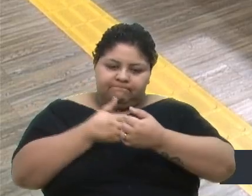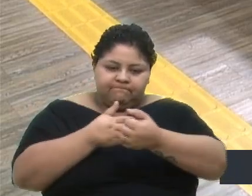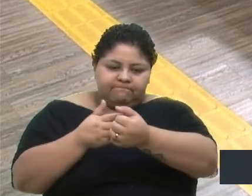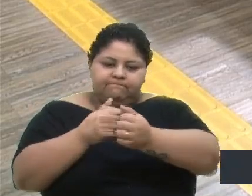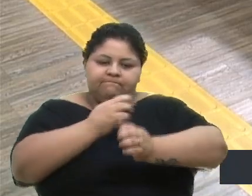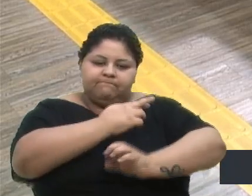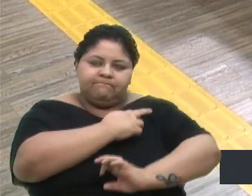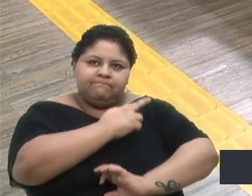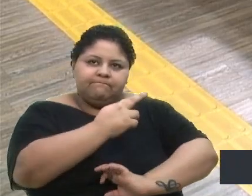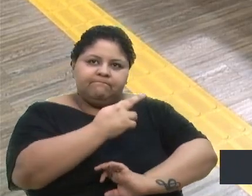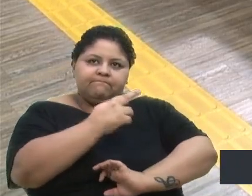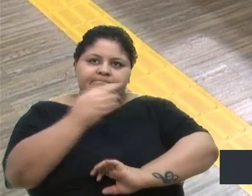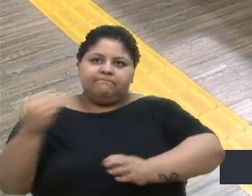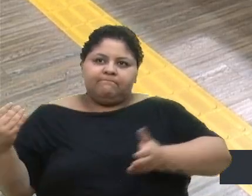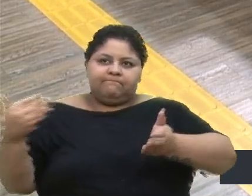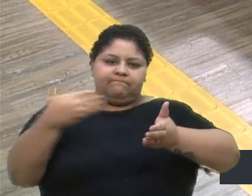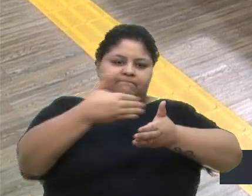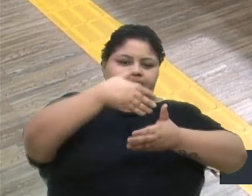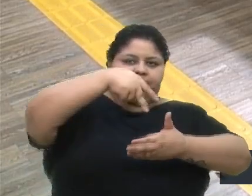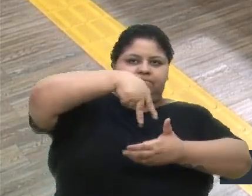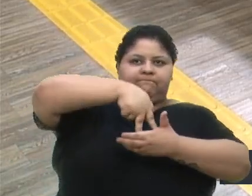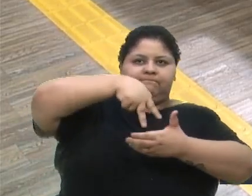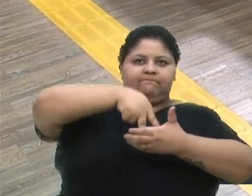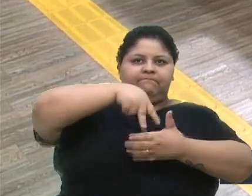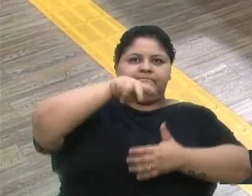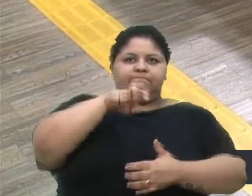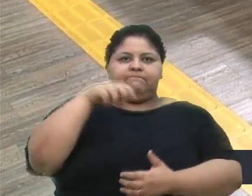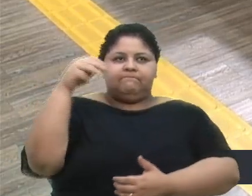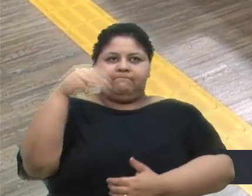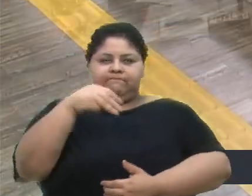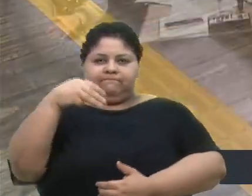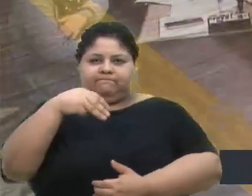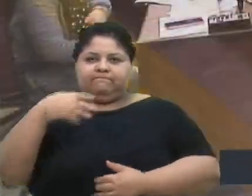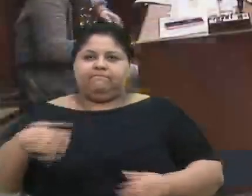associação até a tribuna pelo tempo de até 5 minutos.